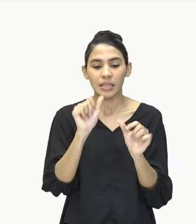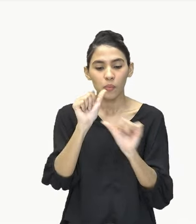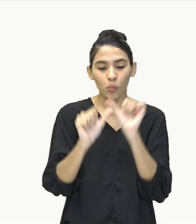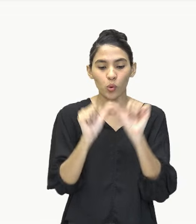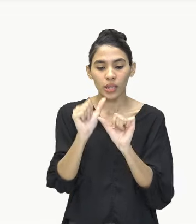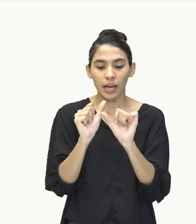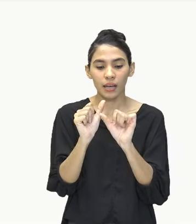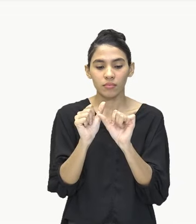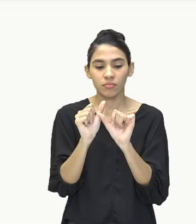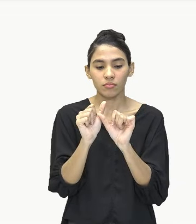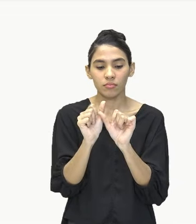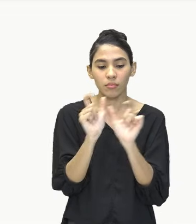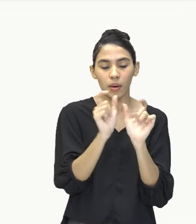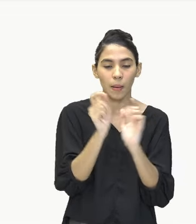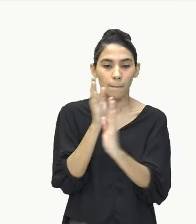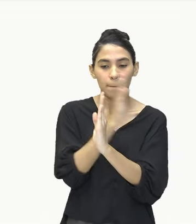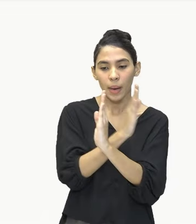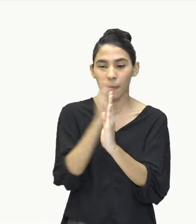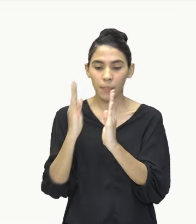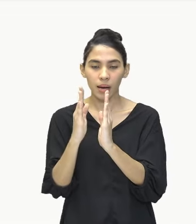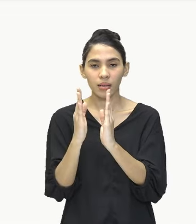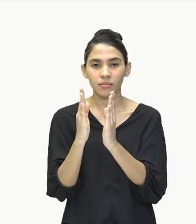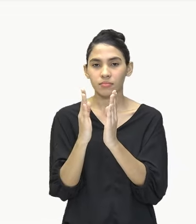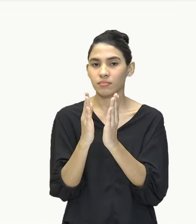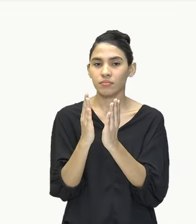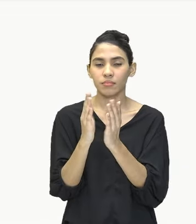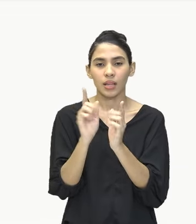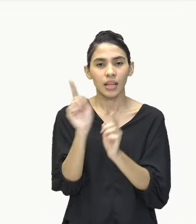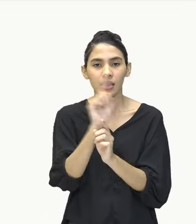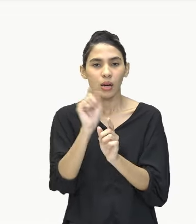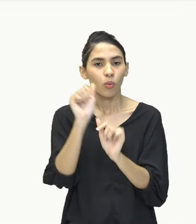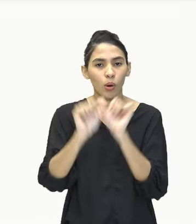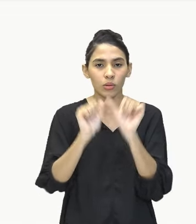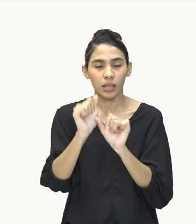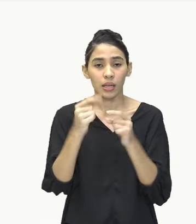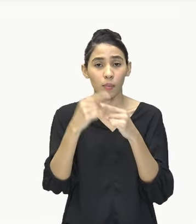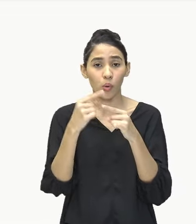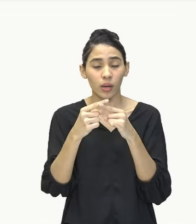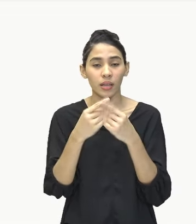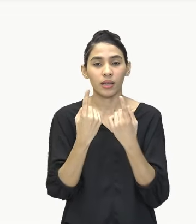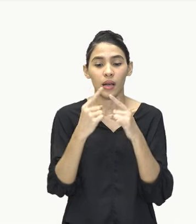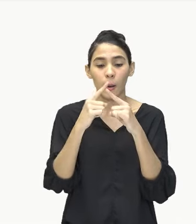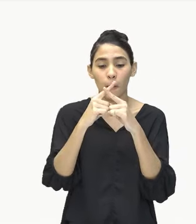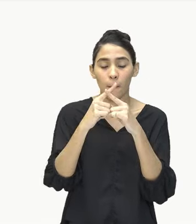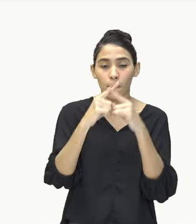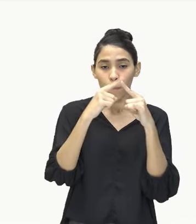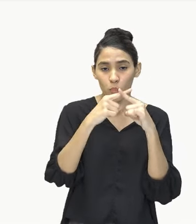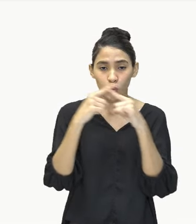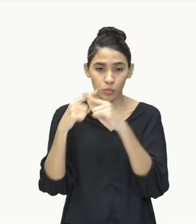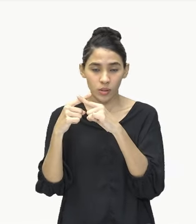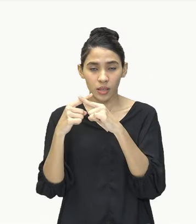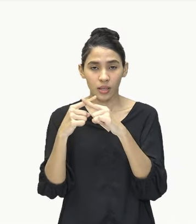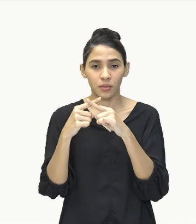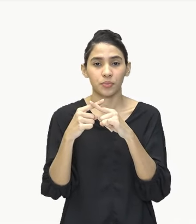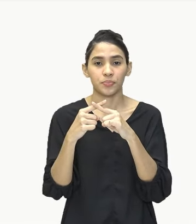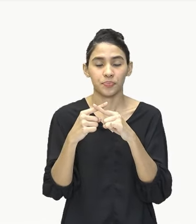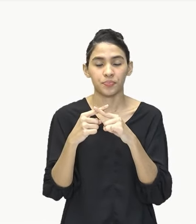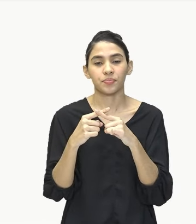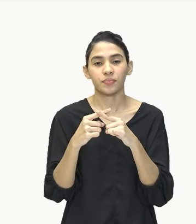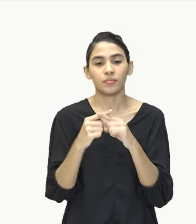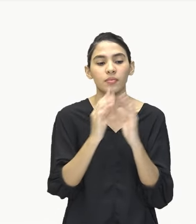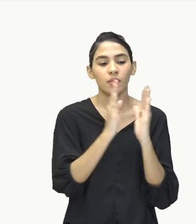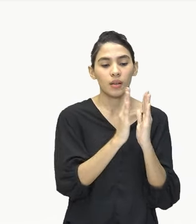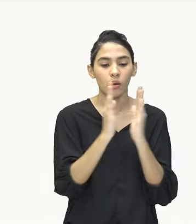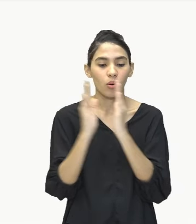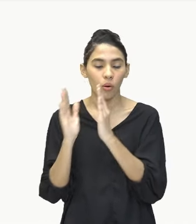alterar, porque lembre-se, eles estão sendo multiplicados e em uma multiplicação a ordem